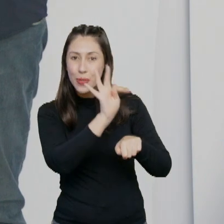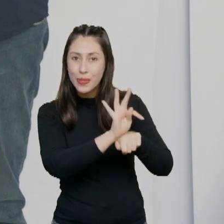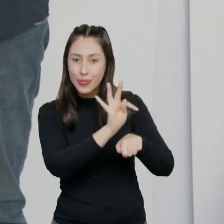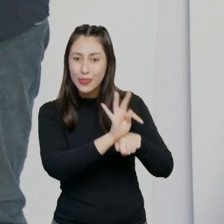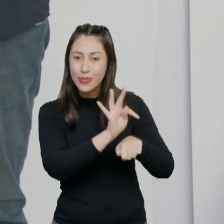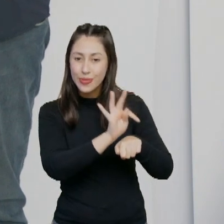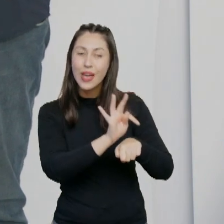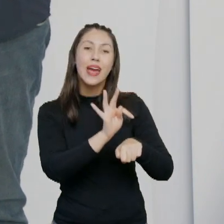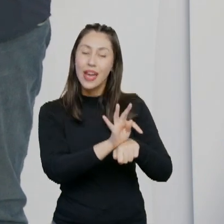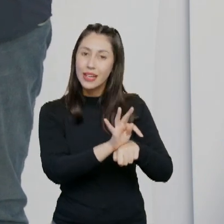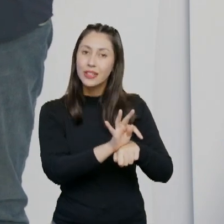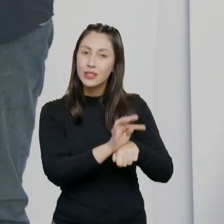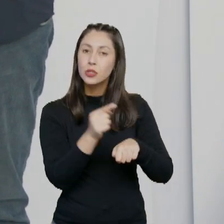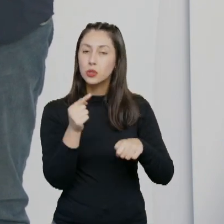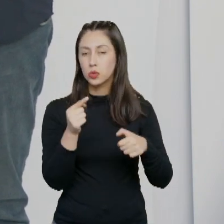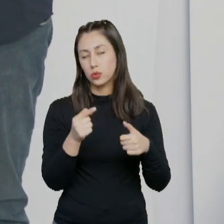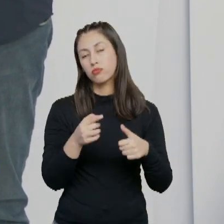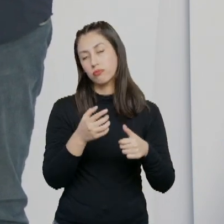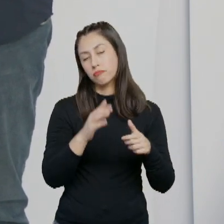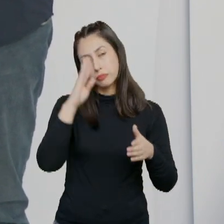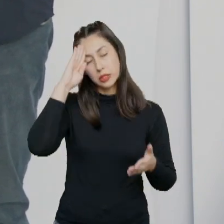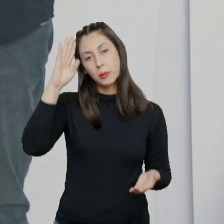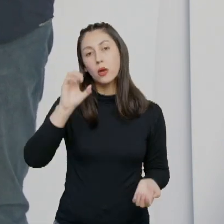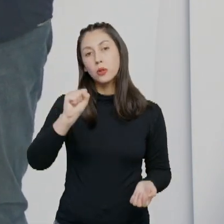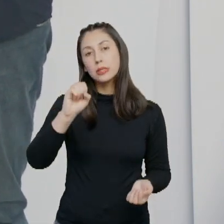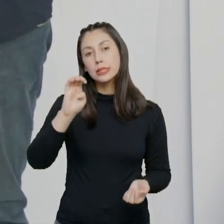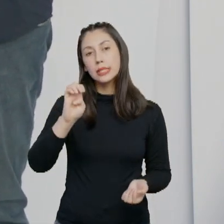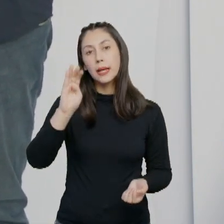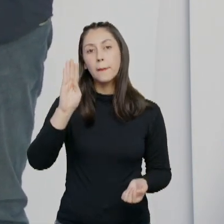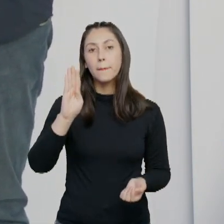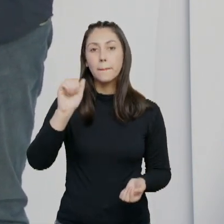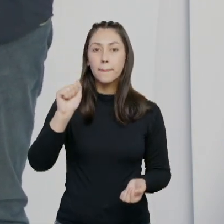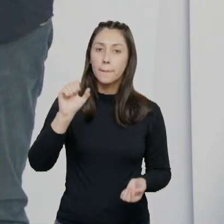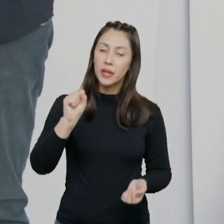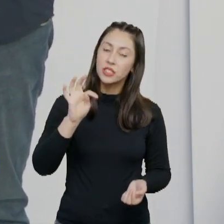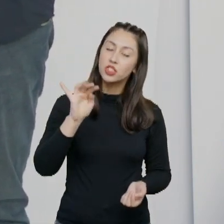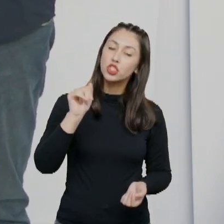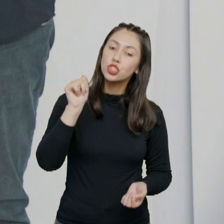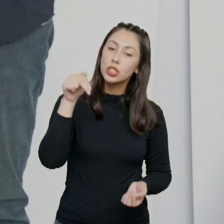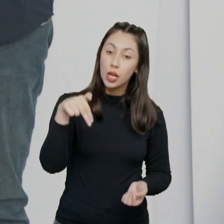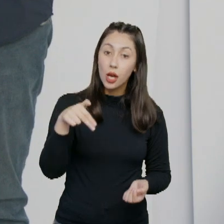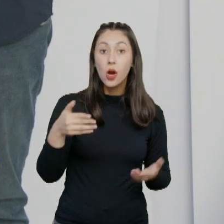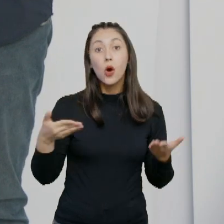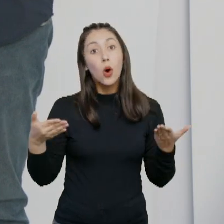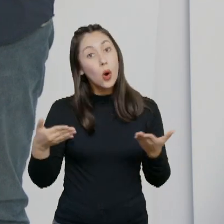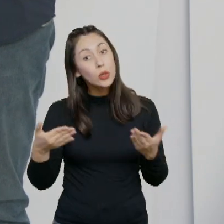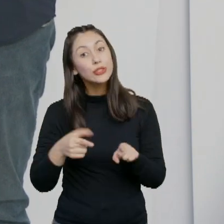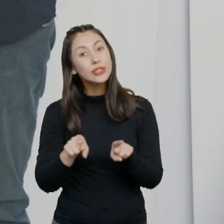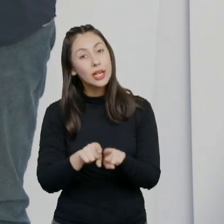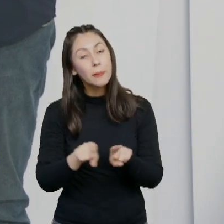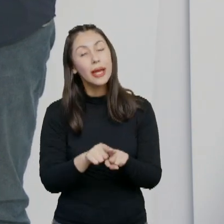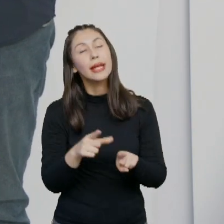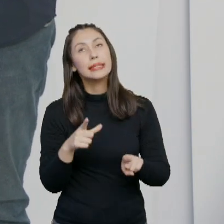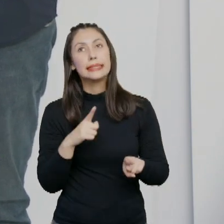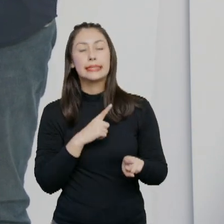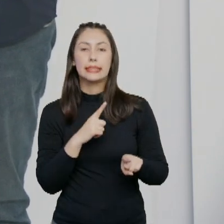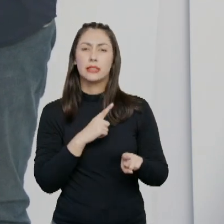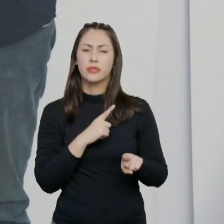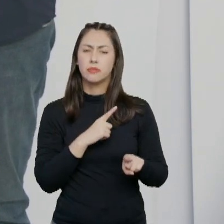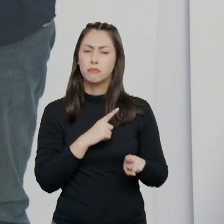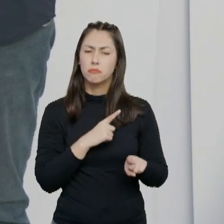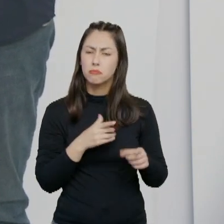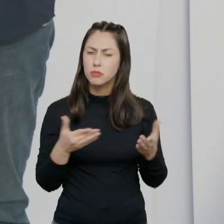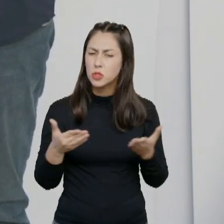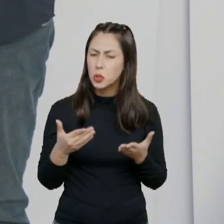do Sebastião Figueiredo, que é o time adulto, time profissional da equipe do São José, hoje também aconteceu, agora um